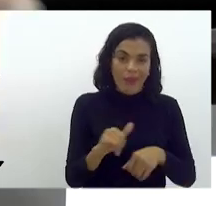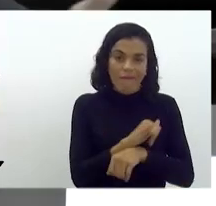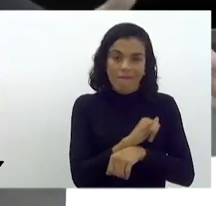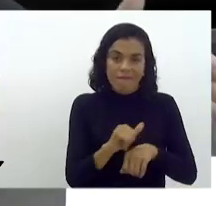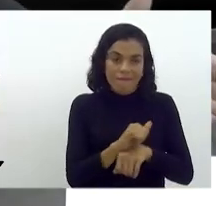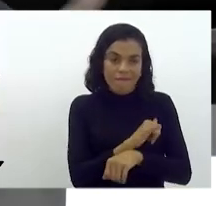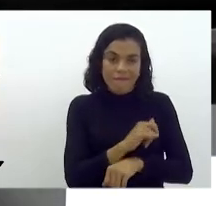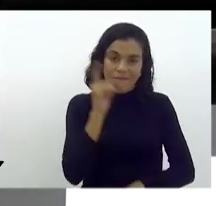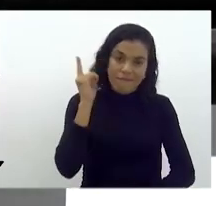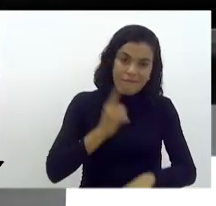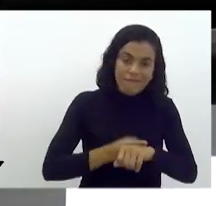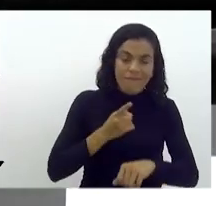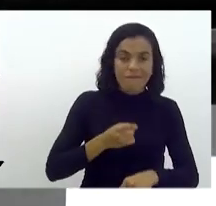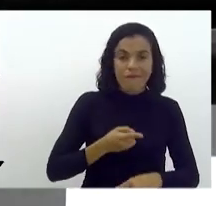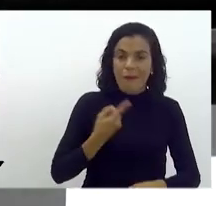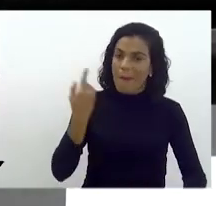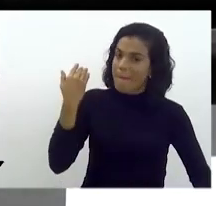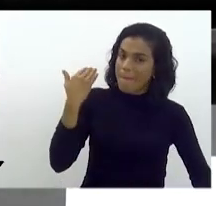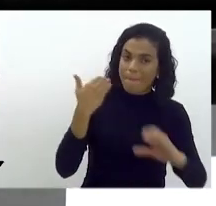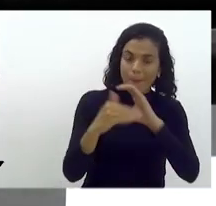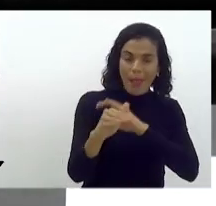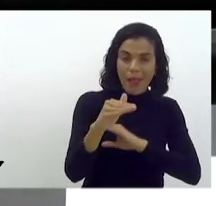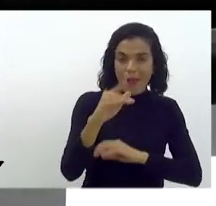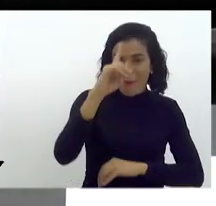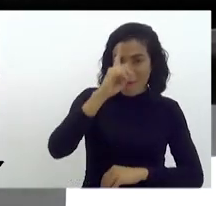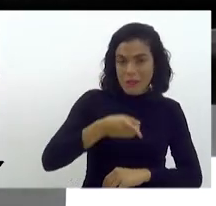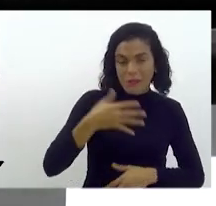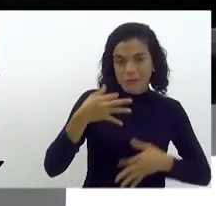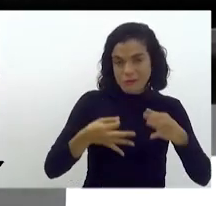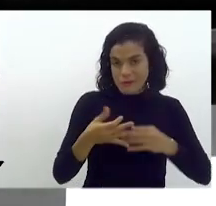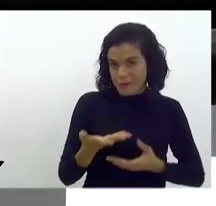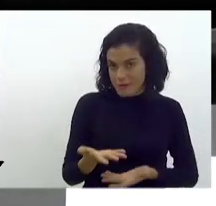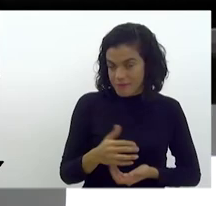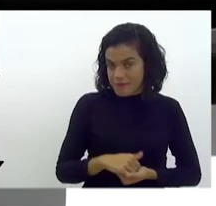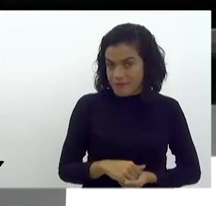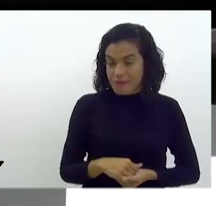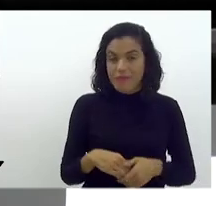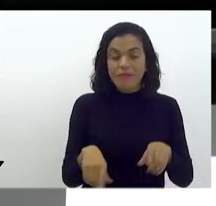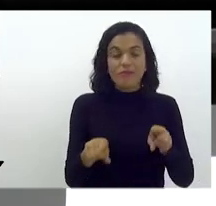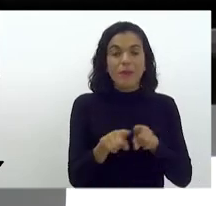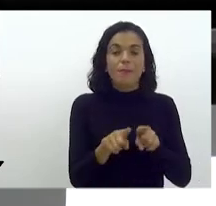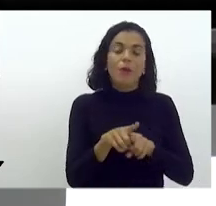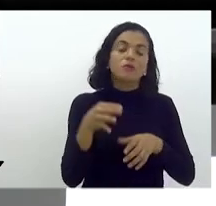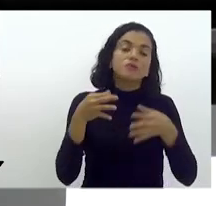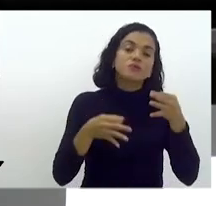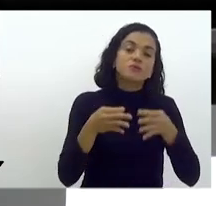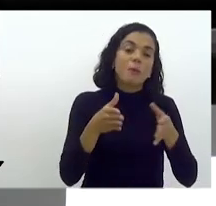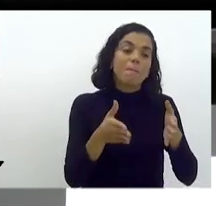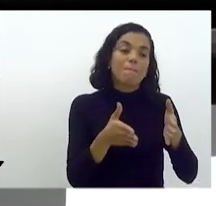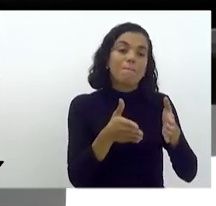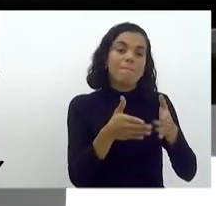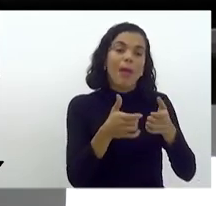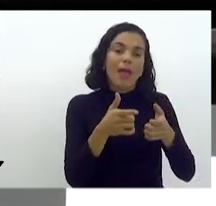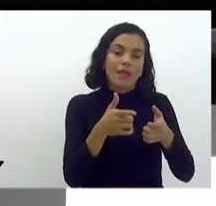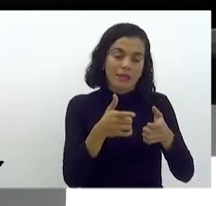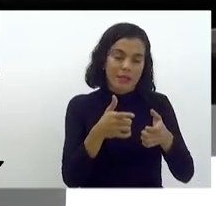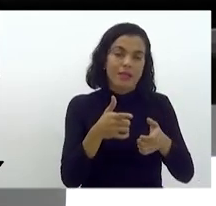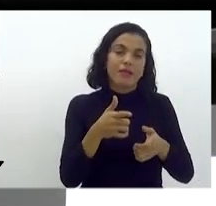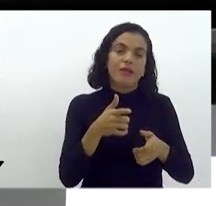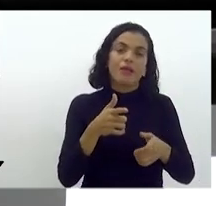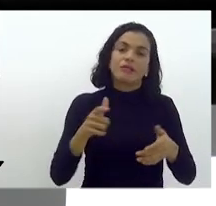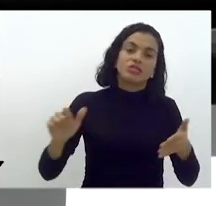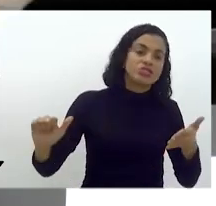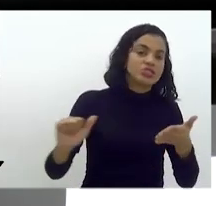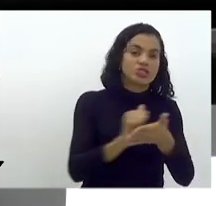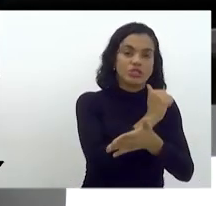para imediatamente atender a parte outro problema é quando se pede para o juiz Pede para tirar o perfil sem pedir a preservação